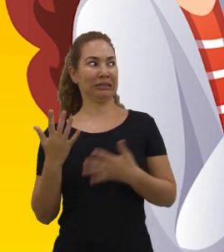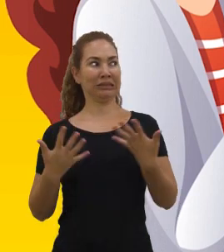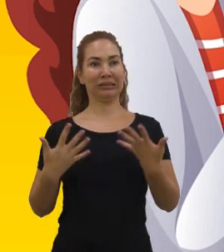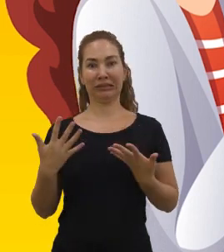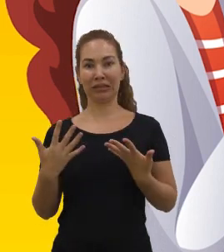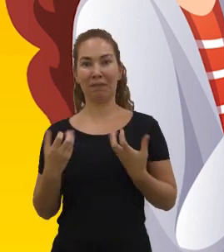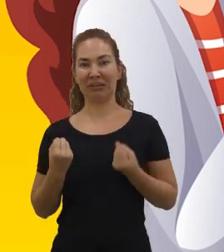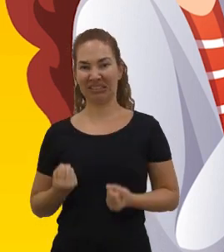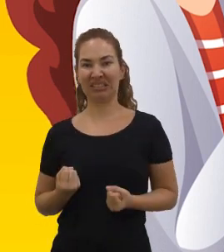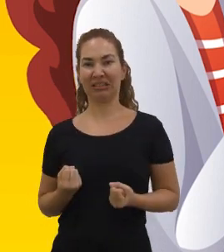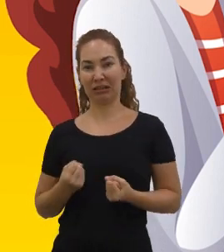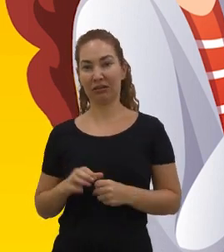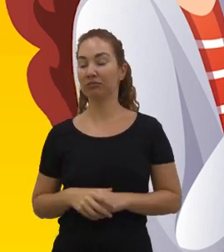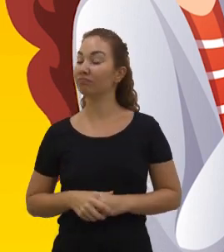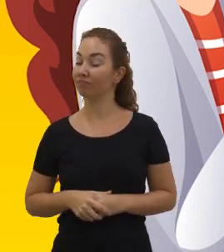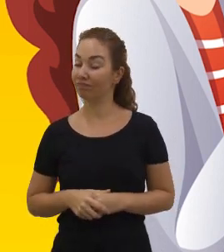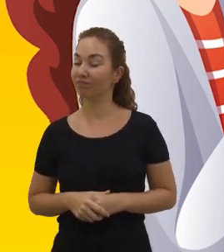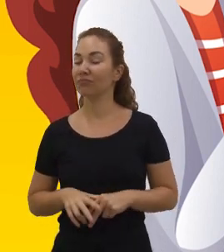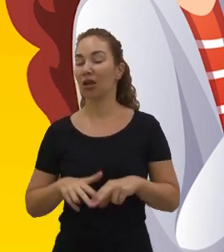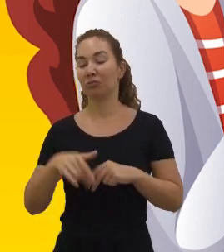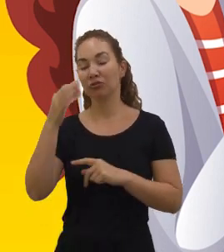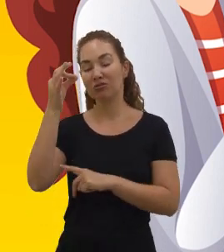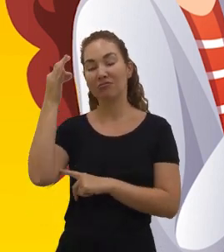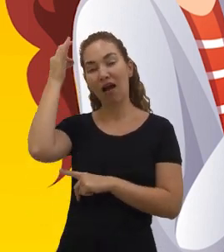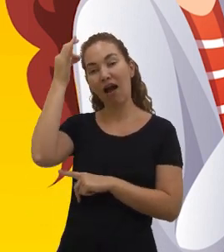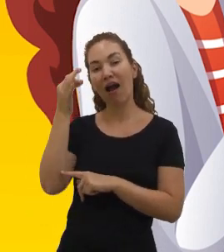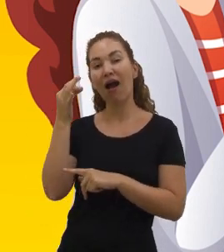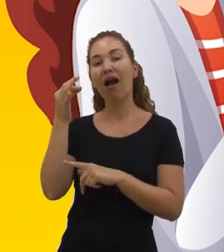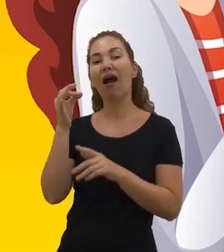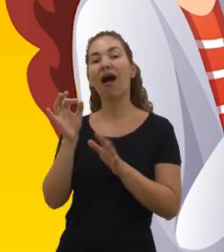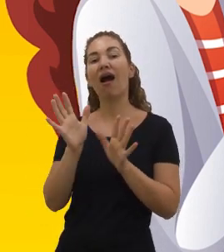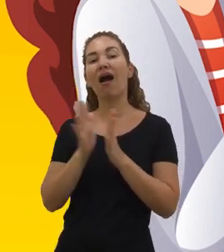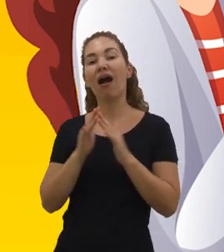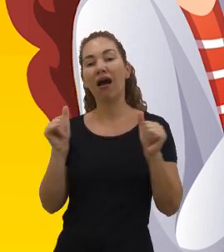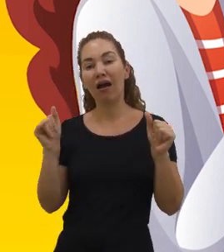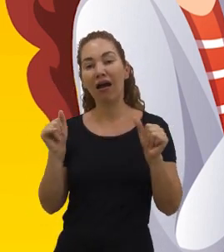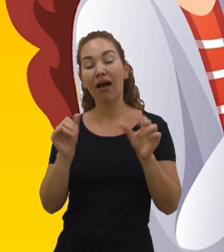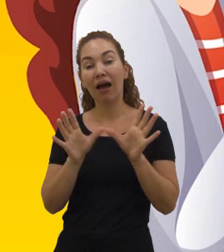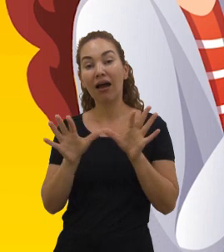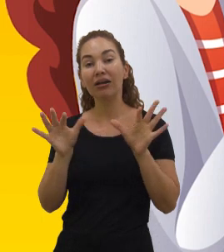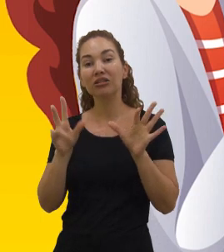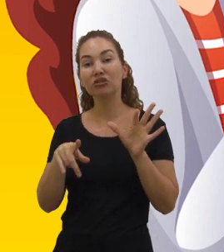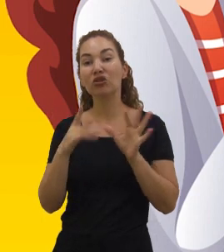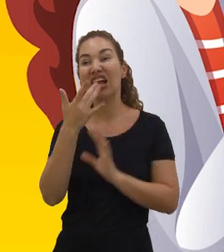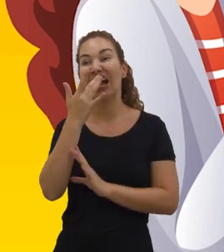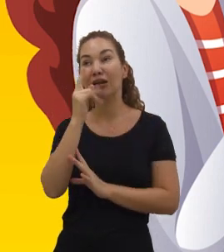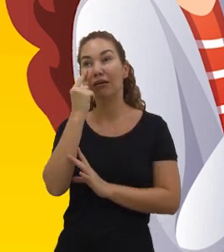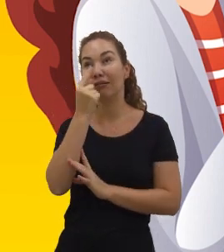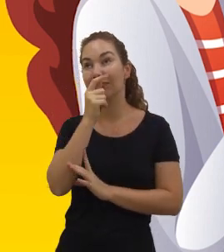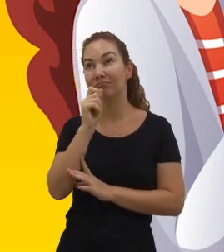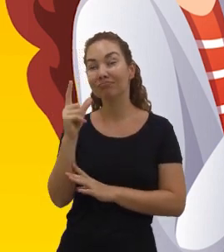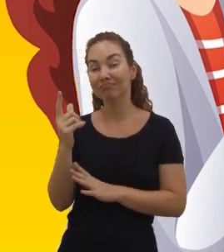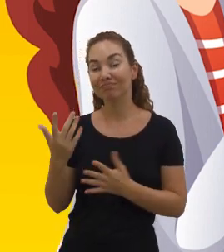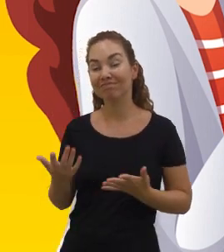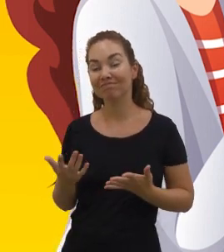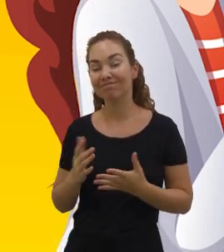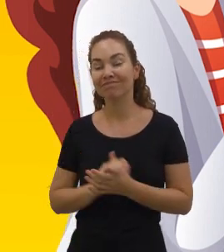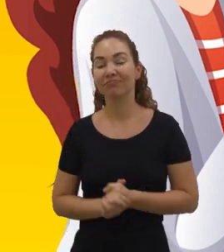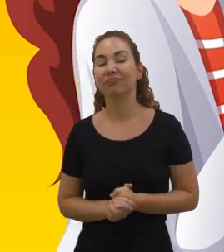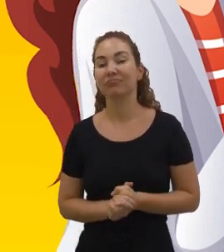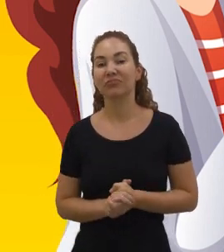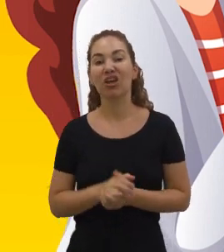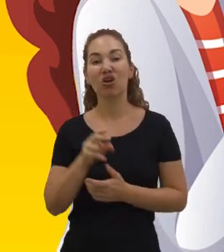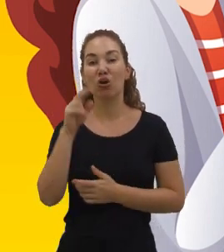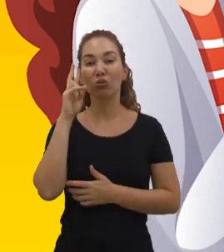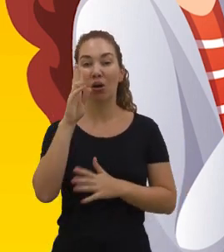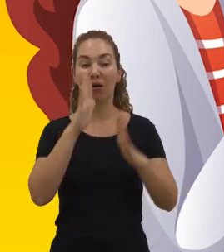pesado. É, e daí os É, anjinhos tudo do É. lado, branquinhos de olhos azuis. É Porque que eu acho que eu nunca